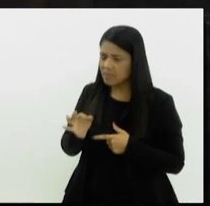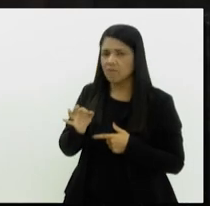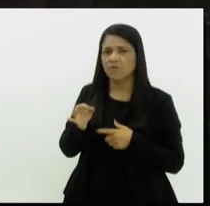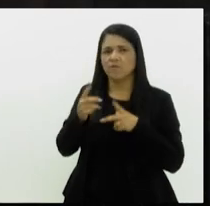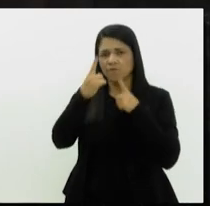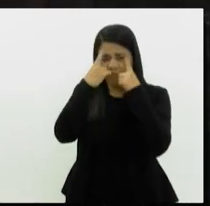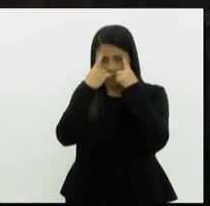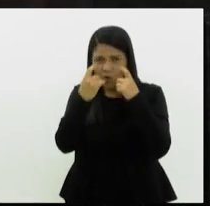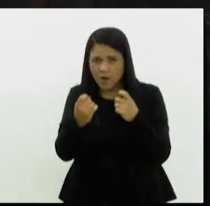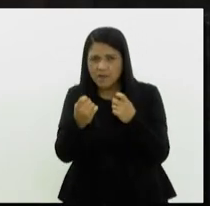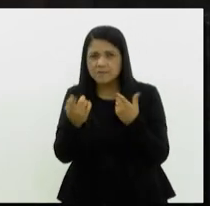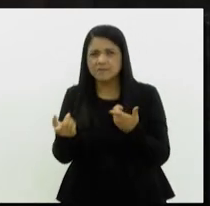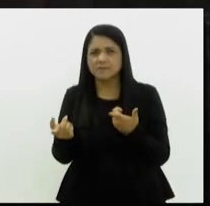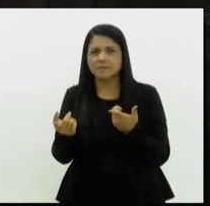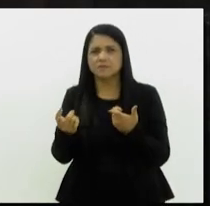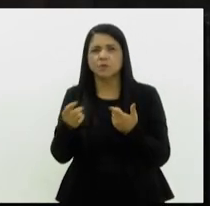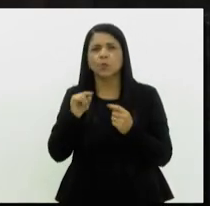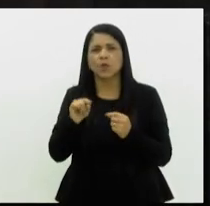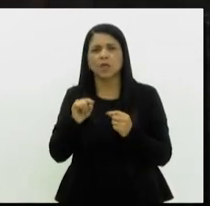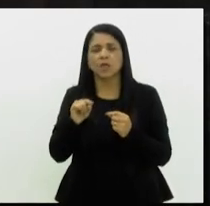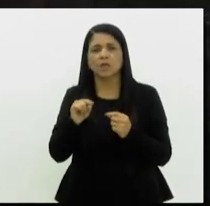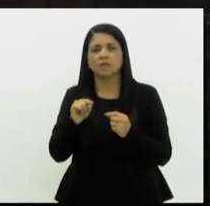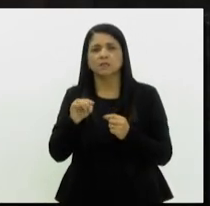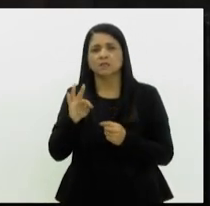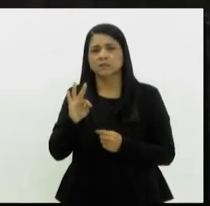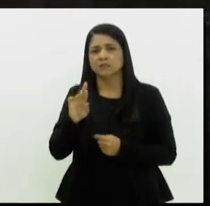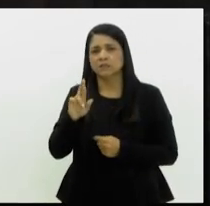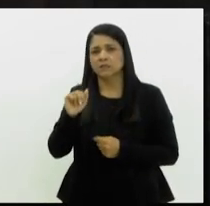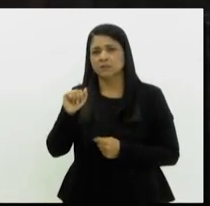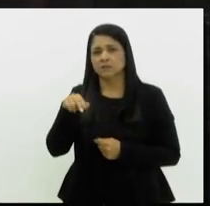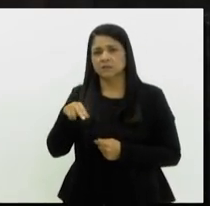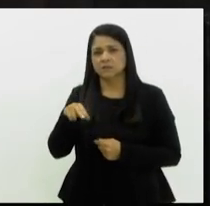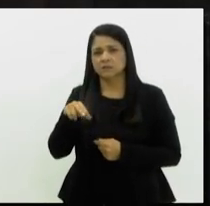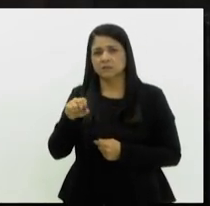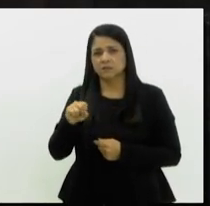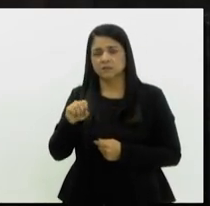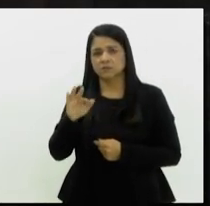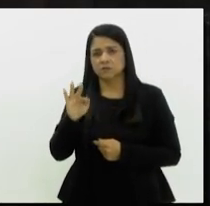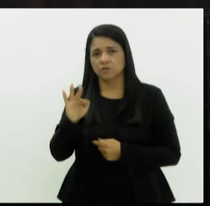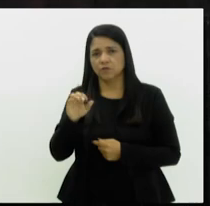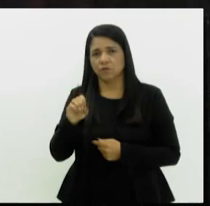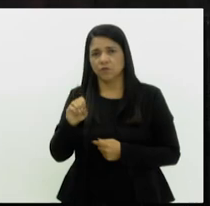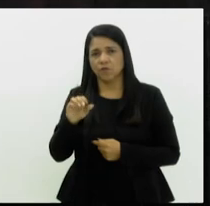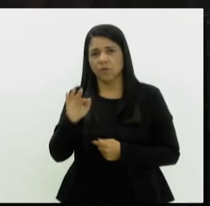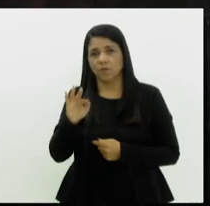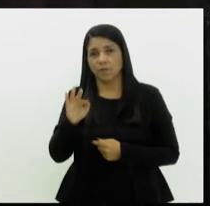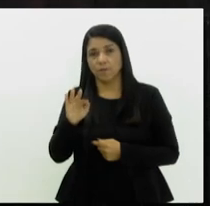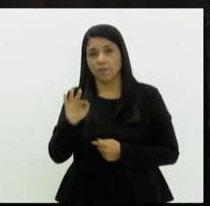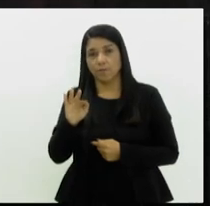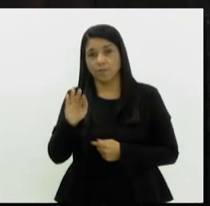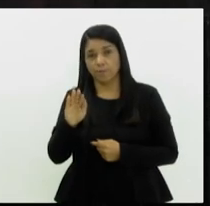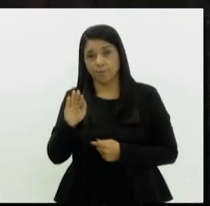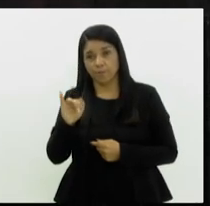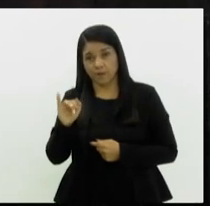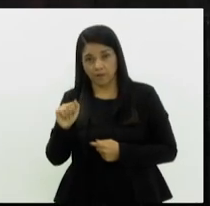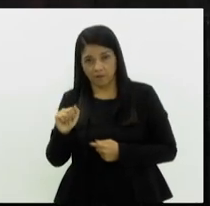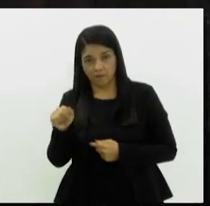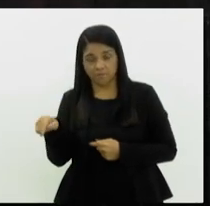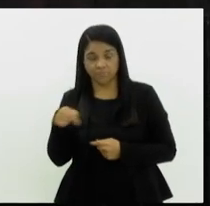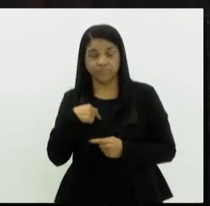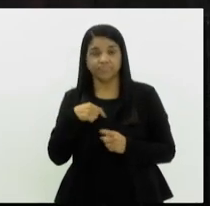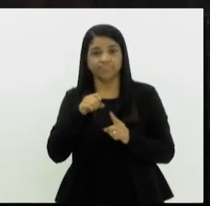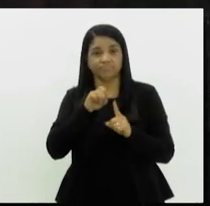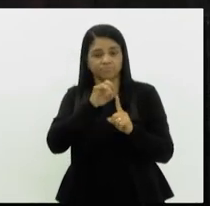requinte direto de transfobia. Não é uma violência qualquer de um conflito